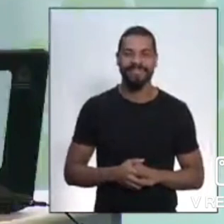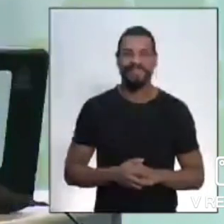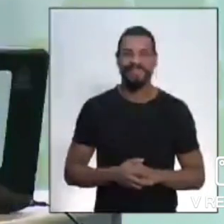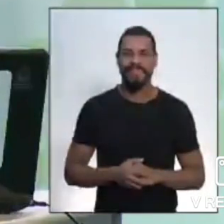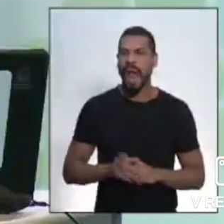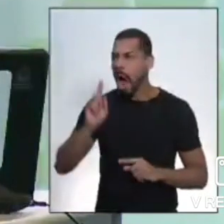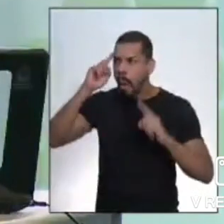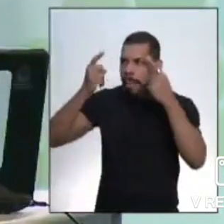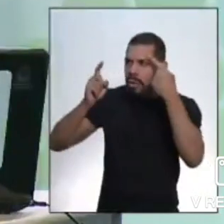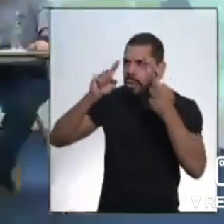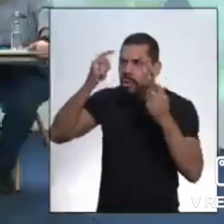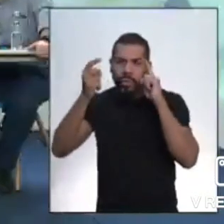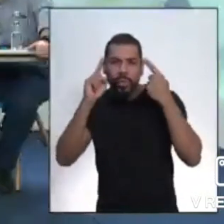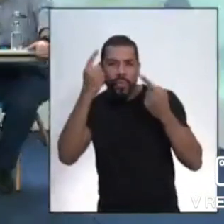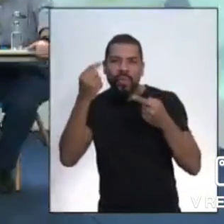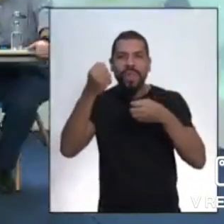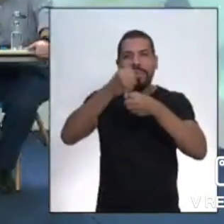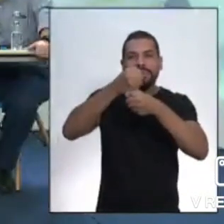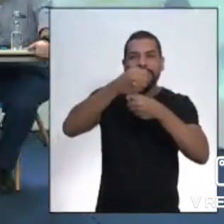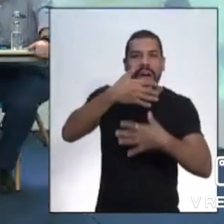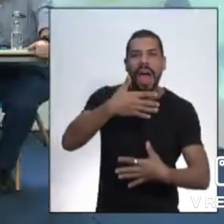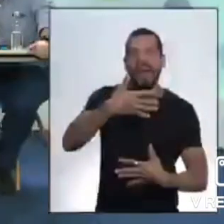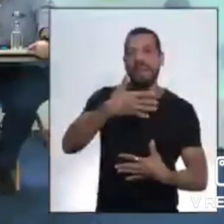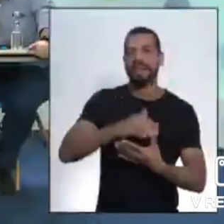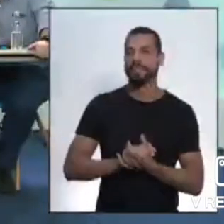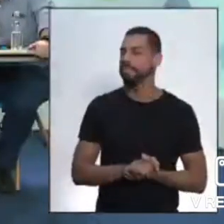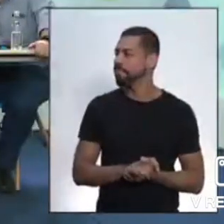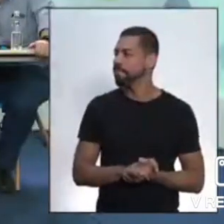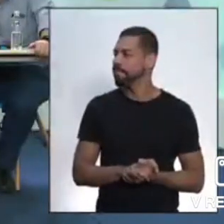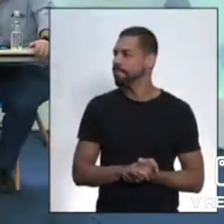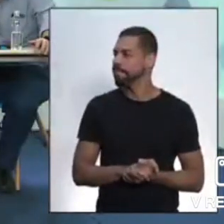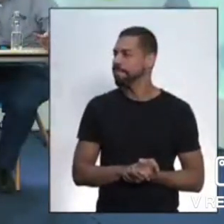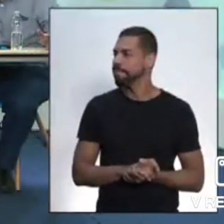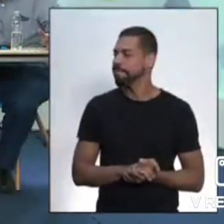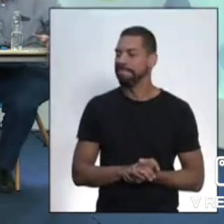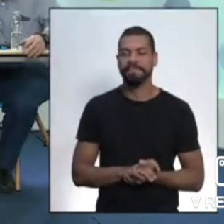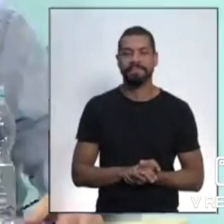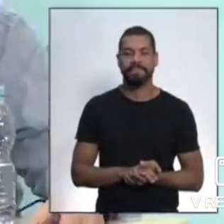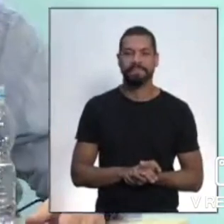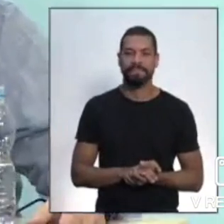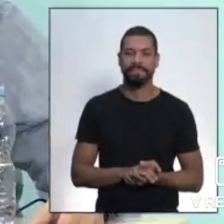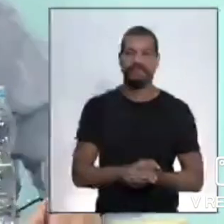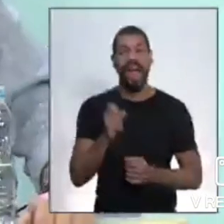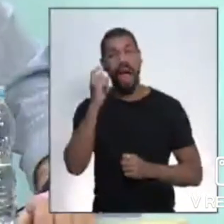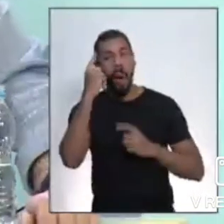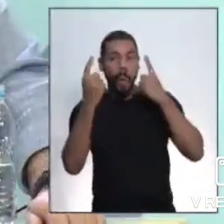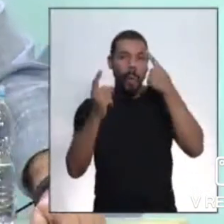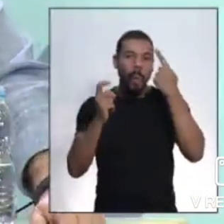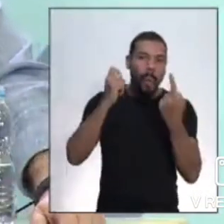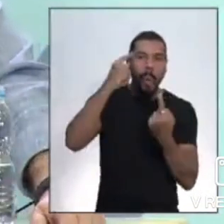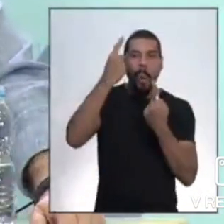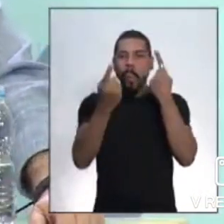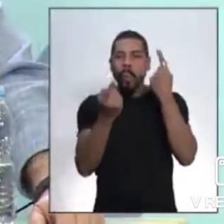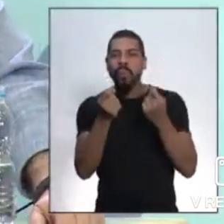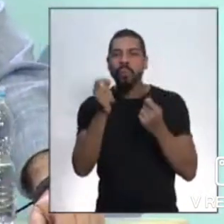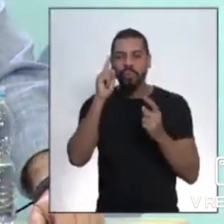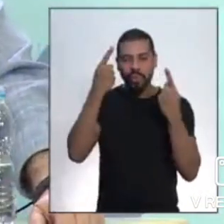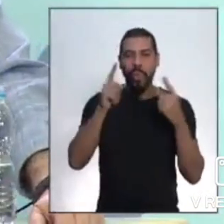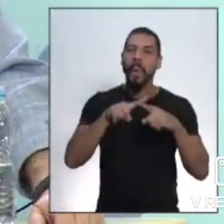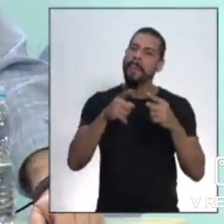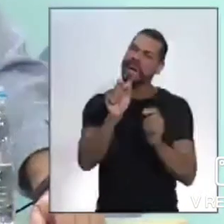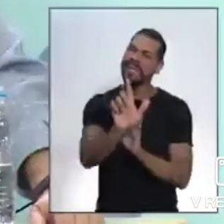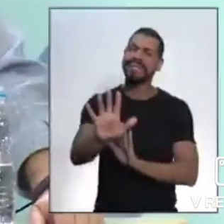Alguém tem alguma dúvida no chat, alguma coisa? Não, alguns aí estão aí com um pouco de dúvida, mas aí claro que o